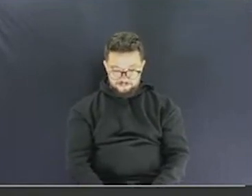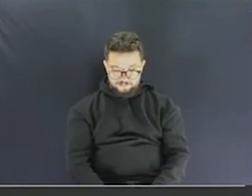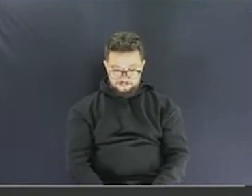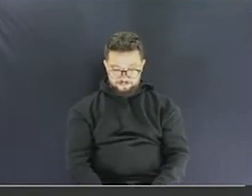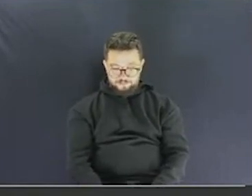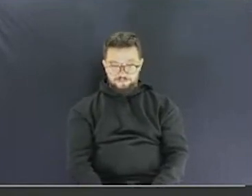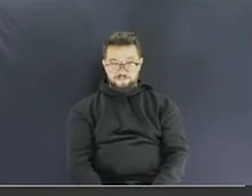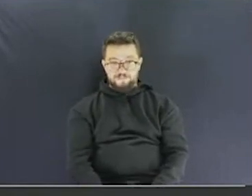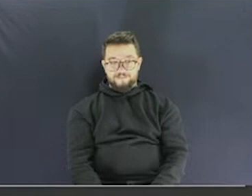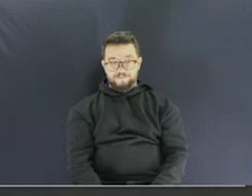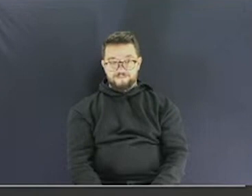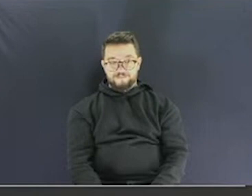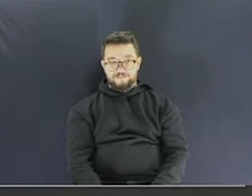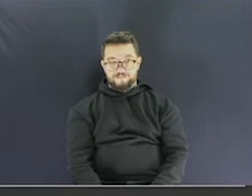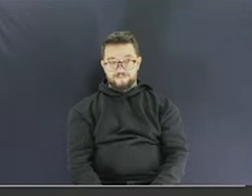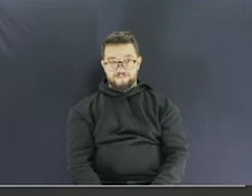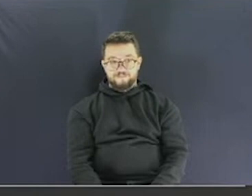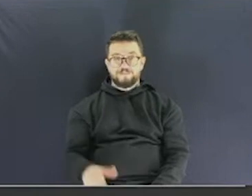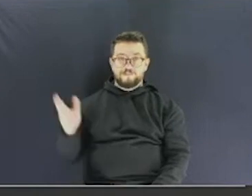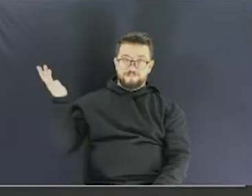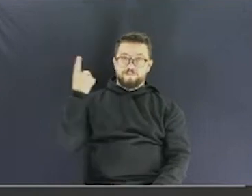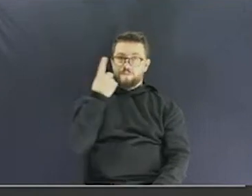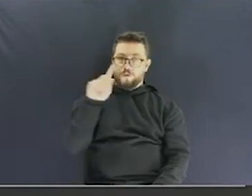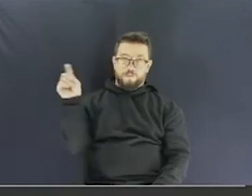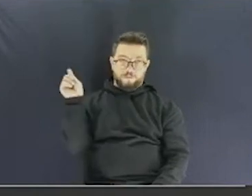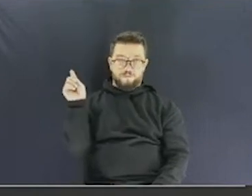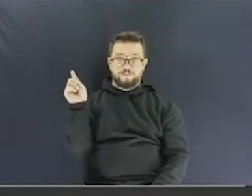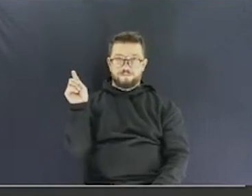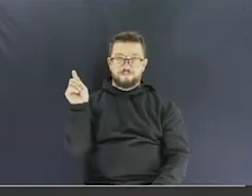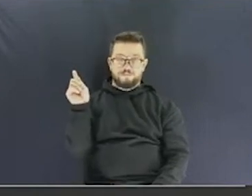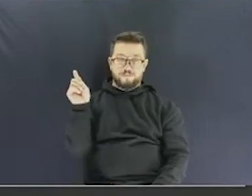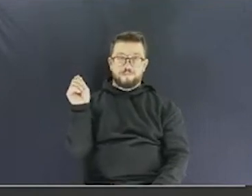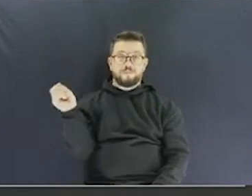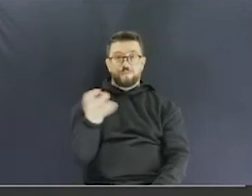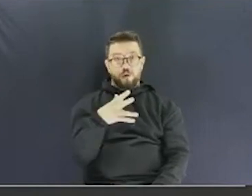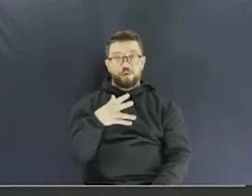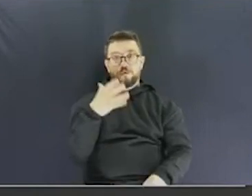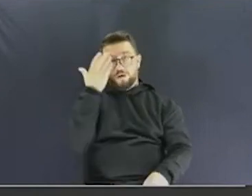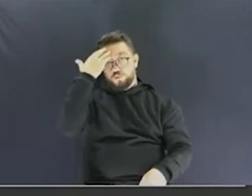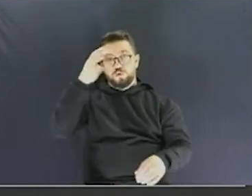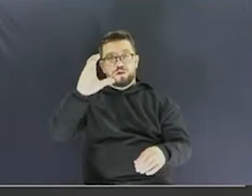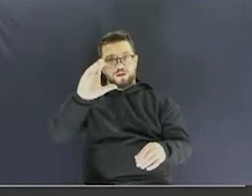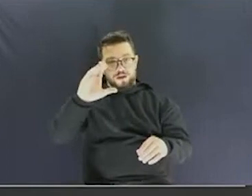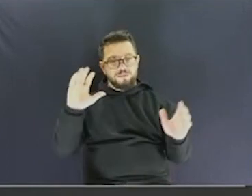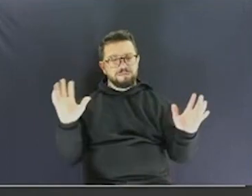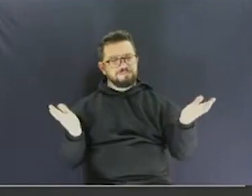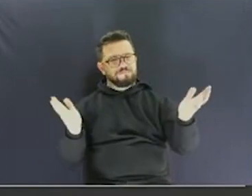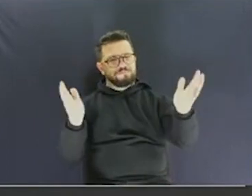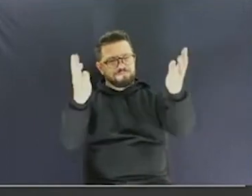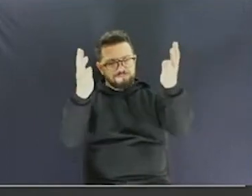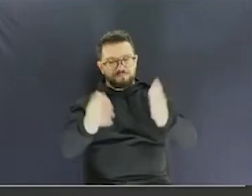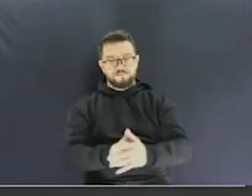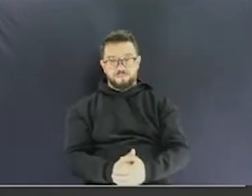próximo. Penúltimo programa, Viva Uma Nova Curitiba. São 106 produtos que dizem respeito ao